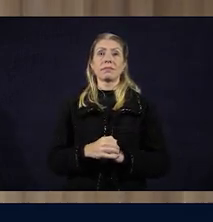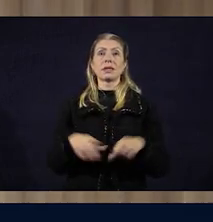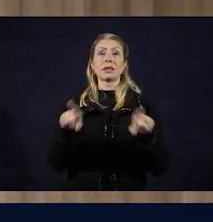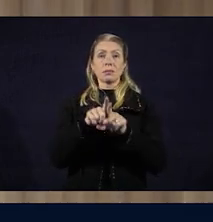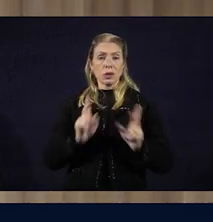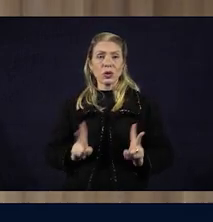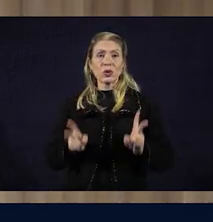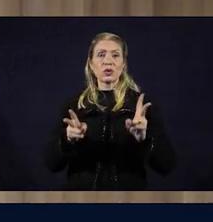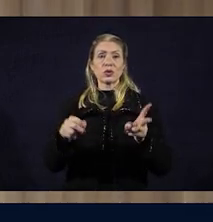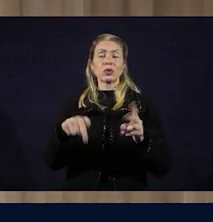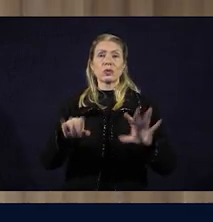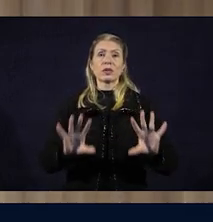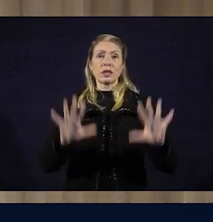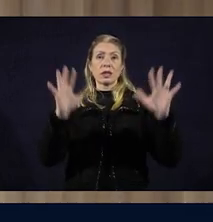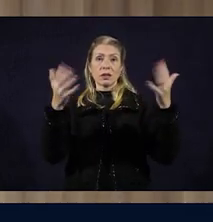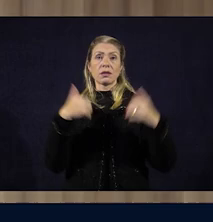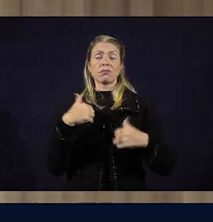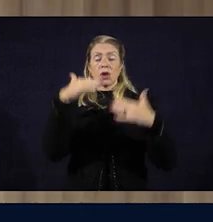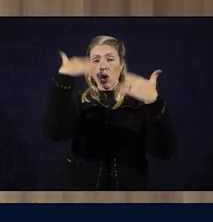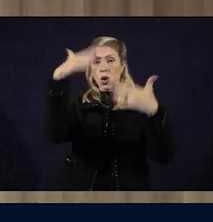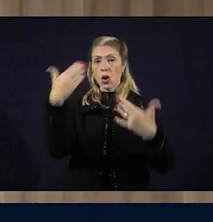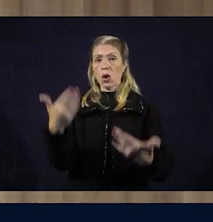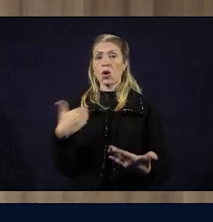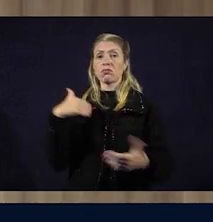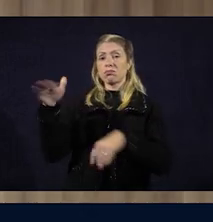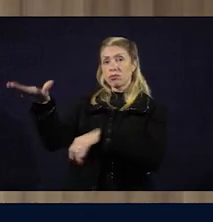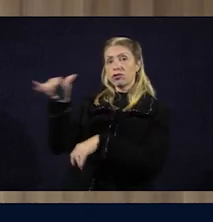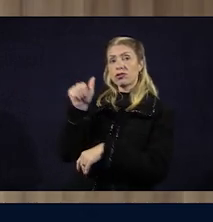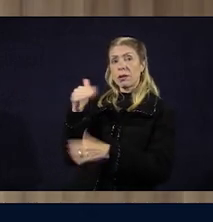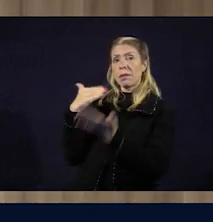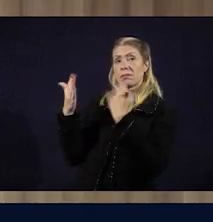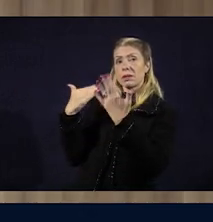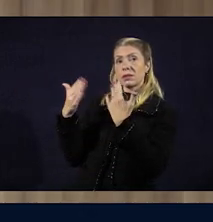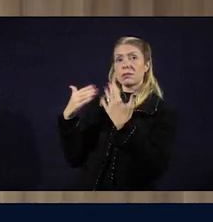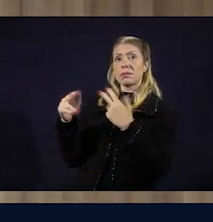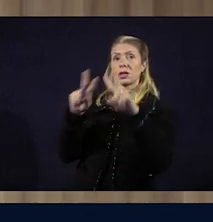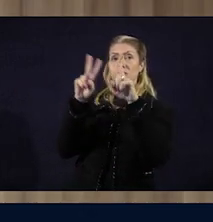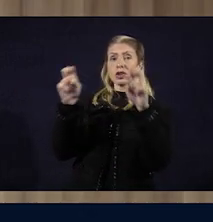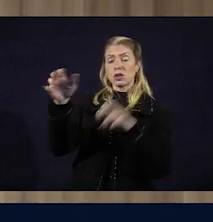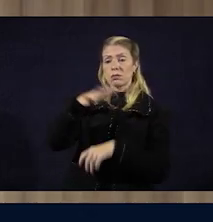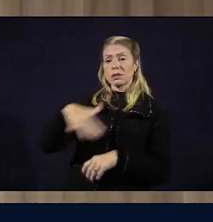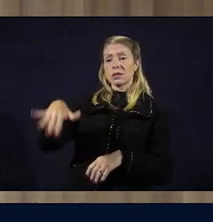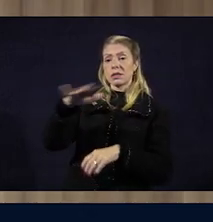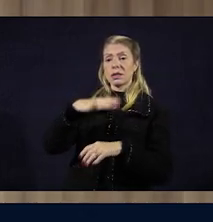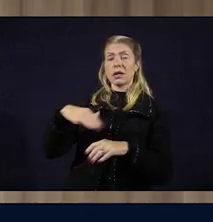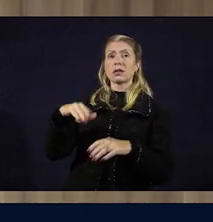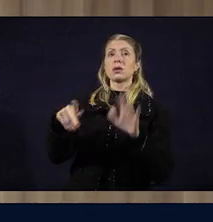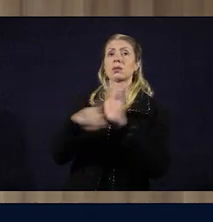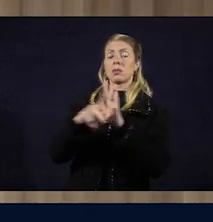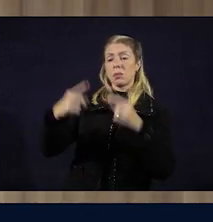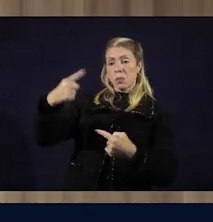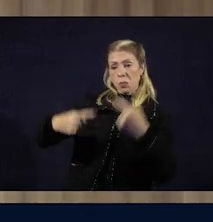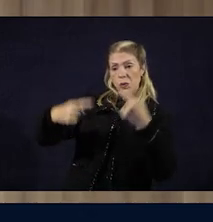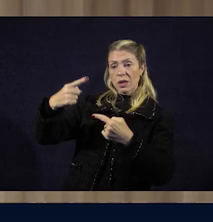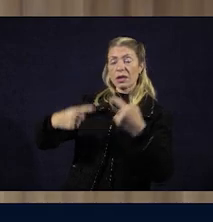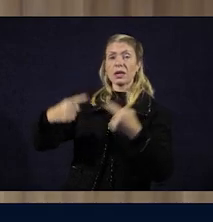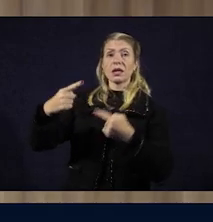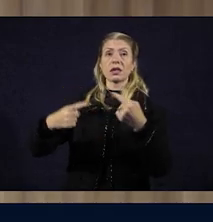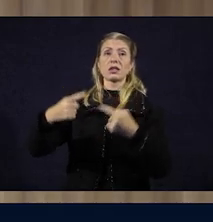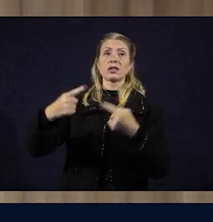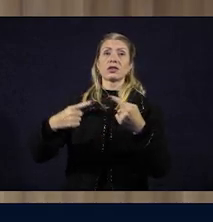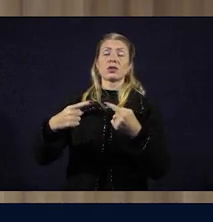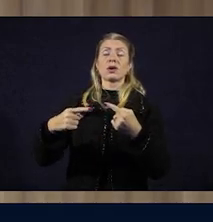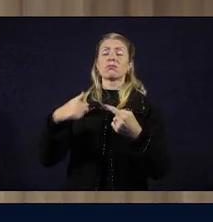aqui ao nosso evento eu tenho a honra de chamar aqui com bate-papo sobre cenário macro político uma das pessoas que